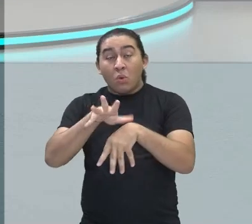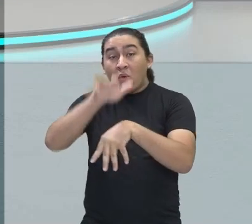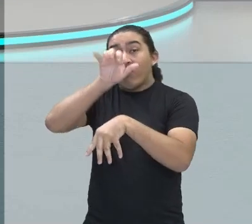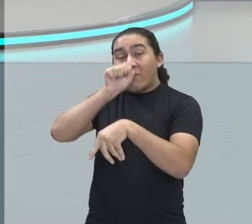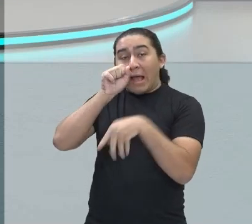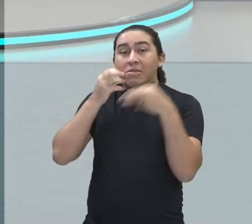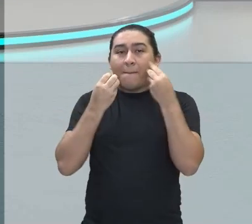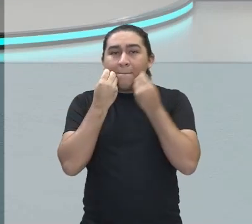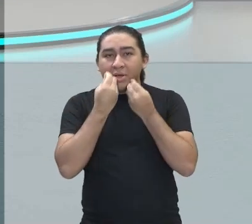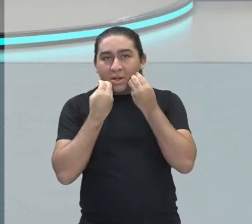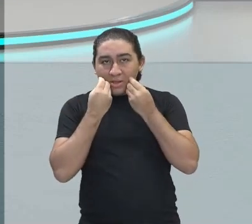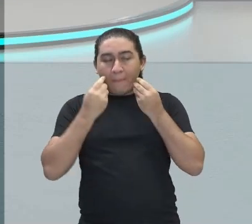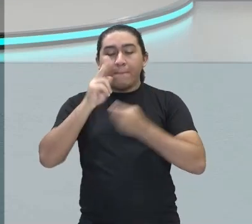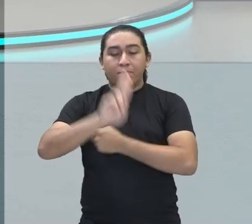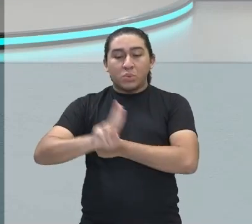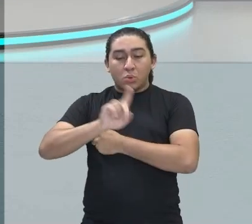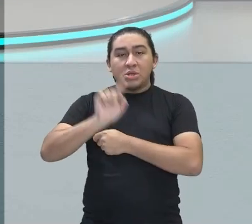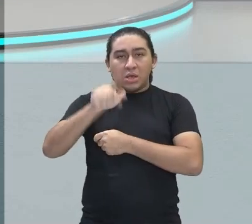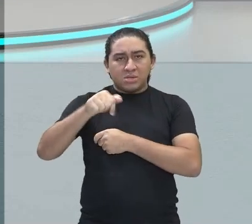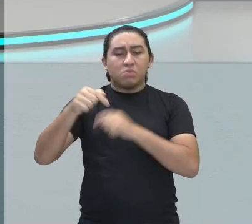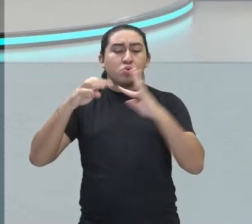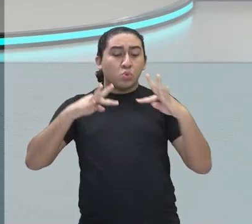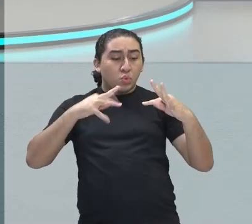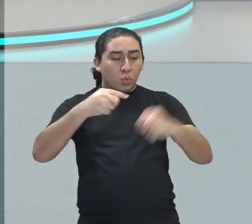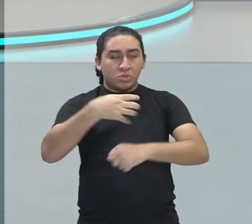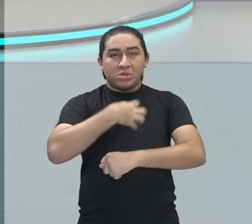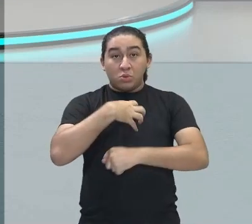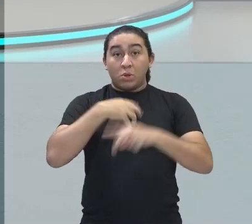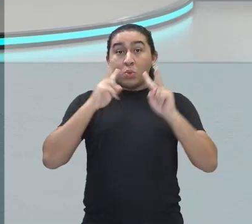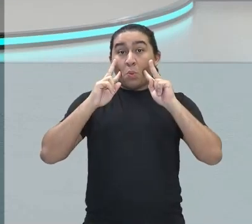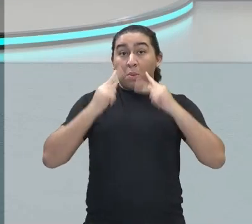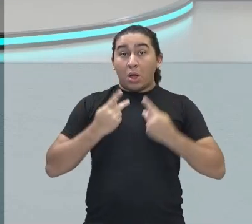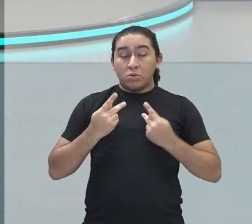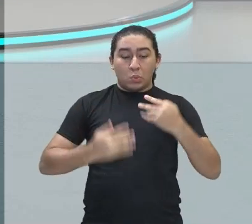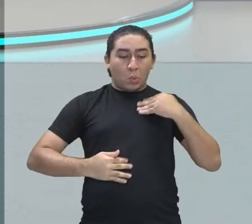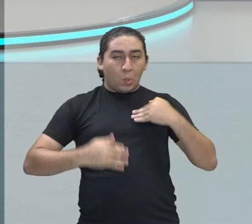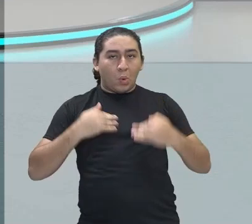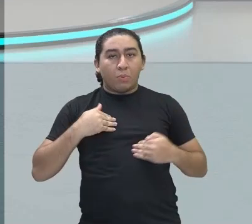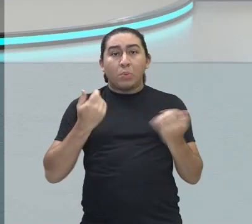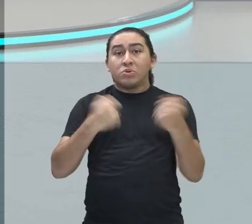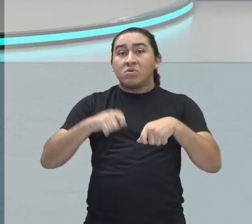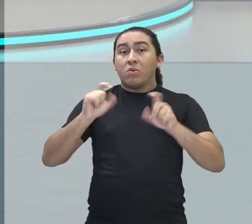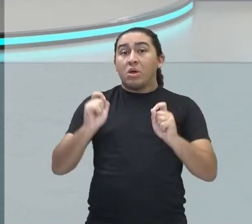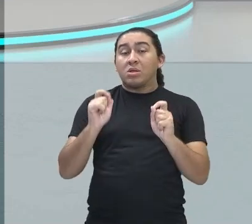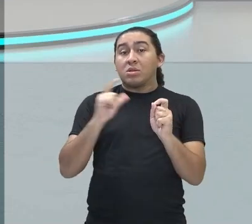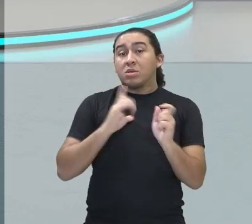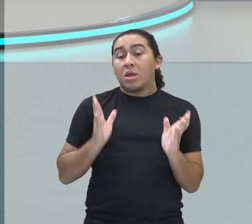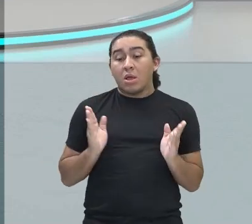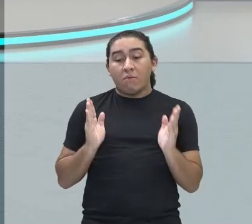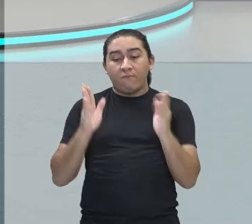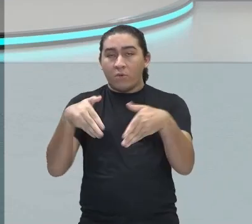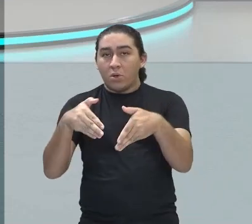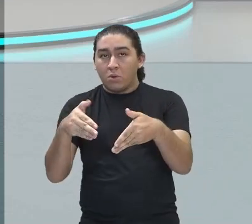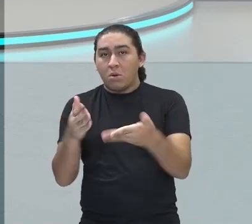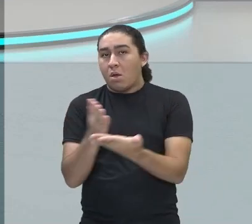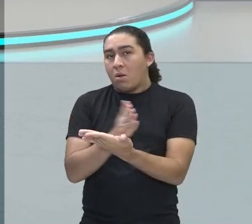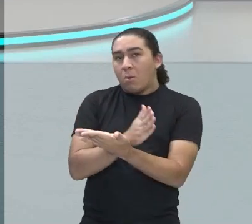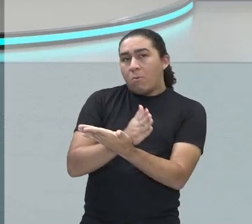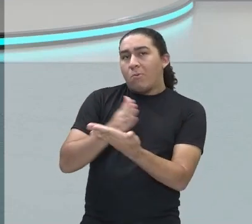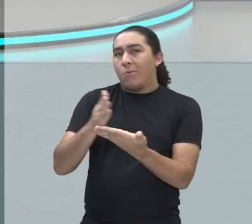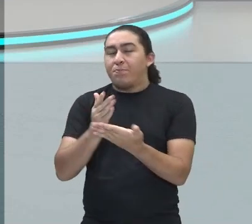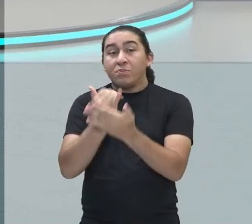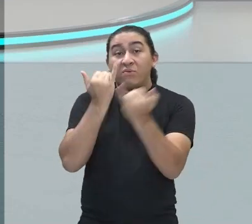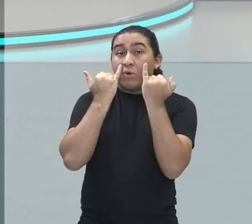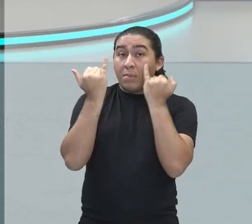Então, ele usa esses órgãos do sentido para enfatizar aquilo que ele